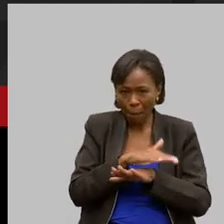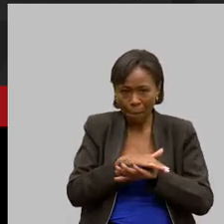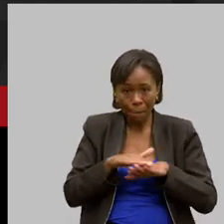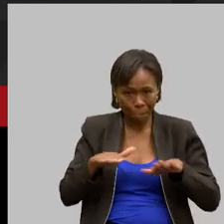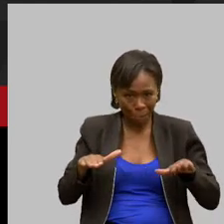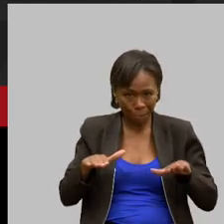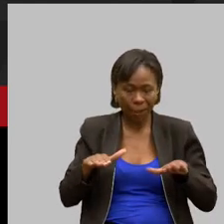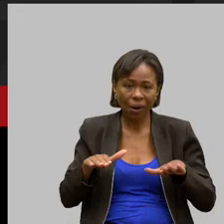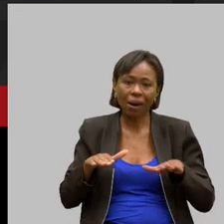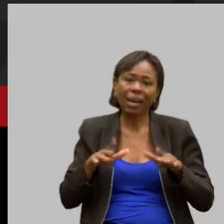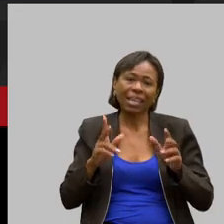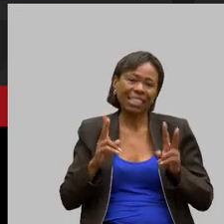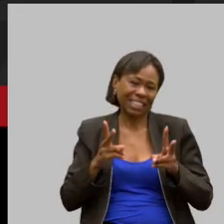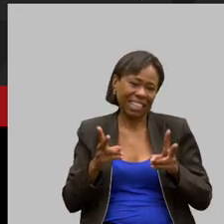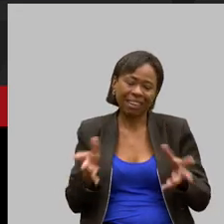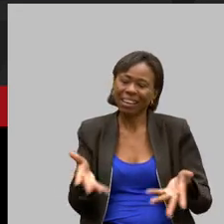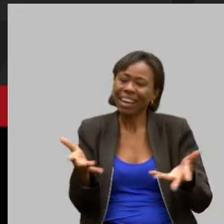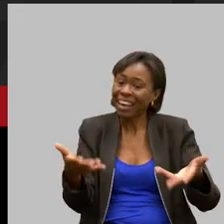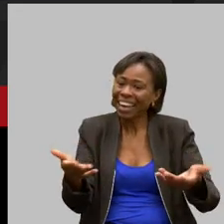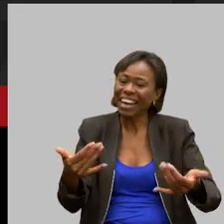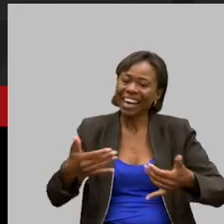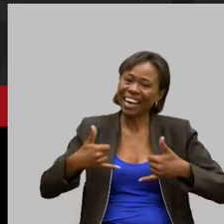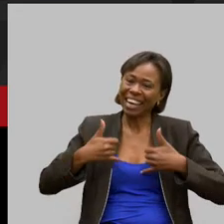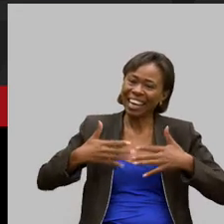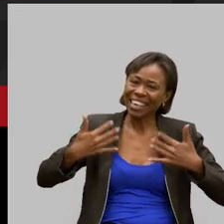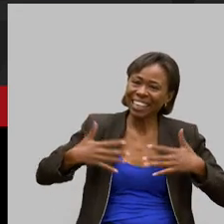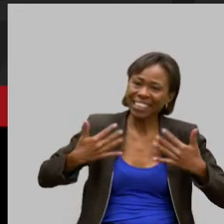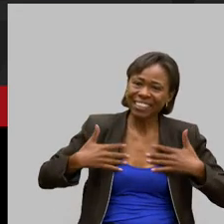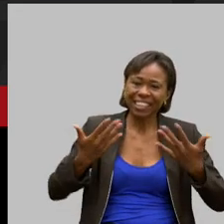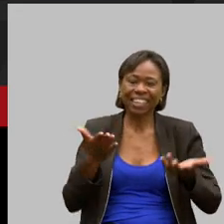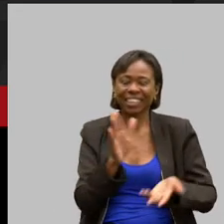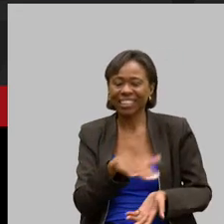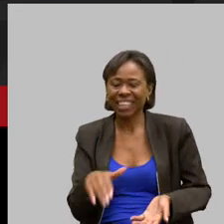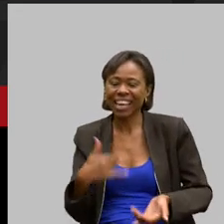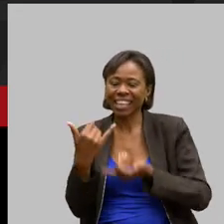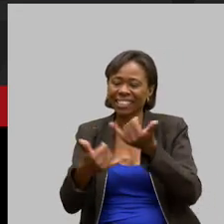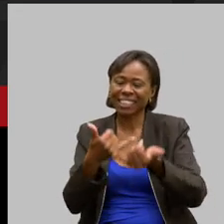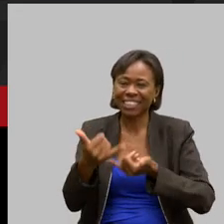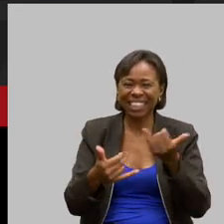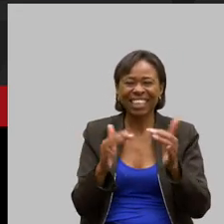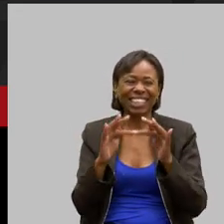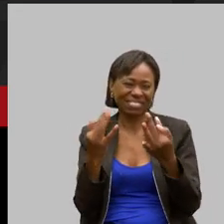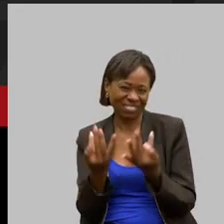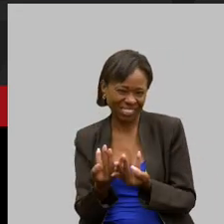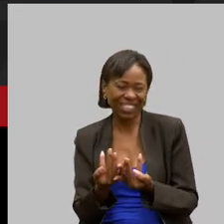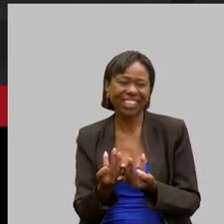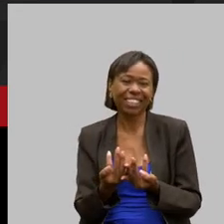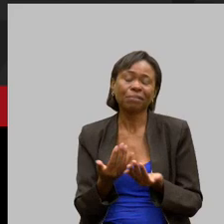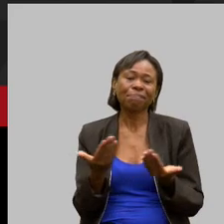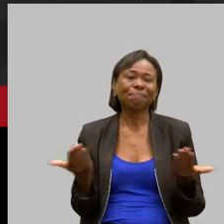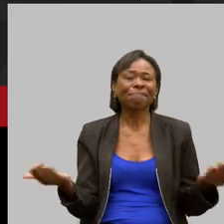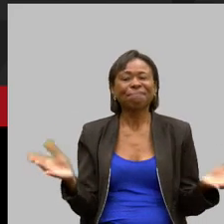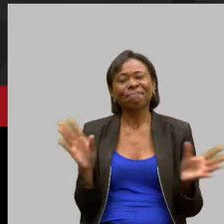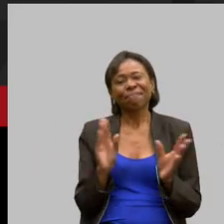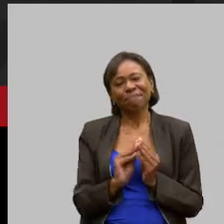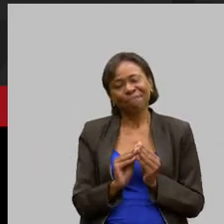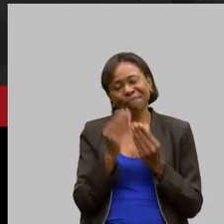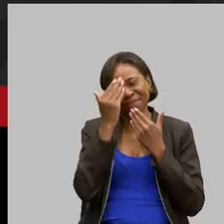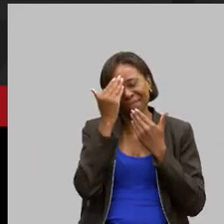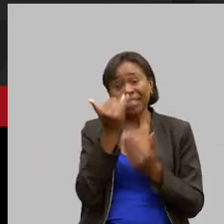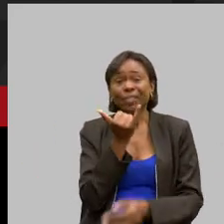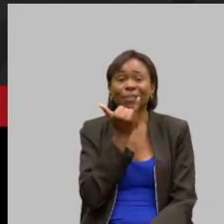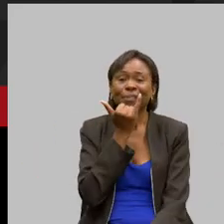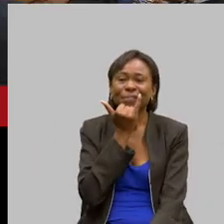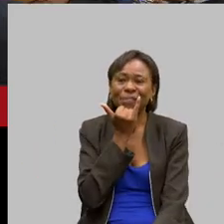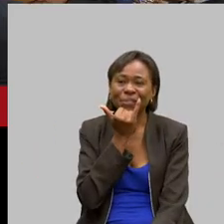a alegria da criança da família e eu agradeço aí a atenção de todos e peço desculpas aí por